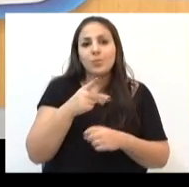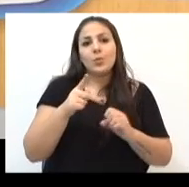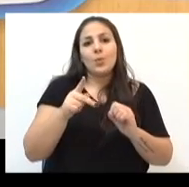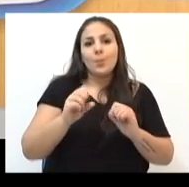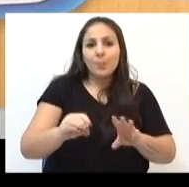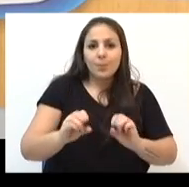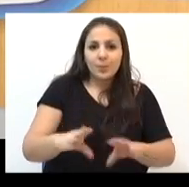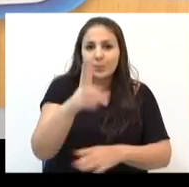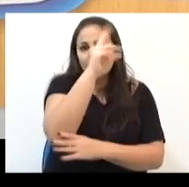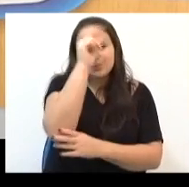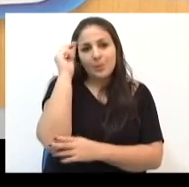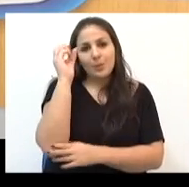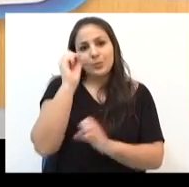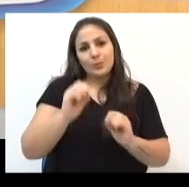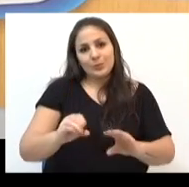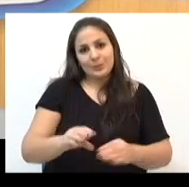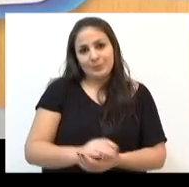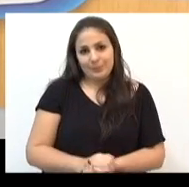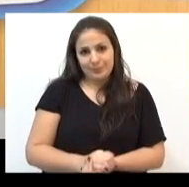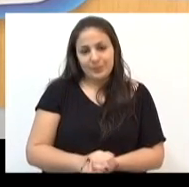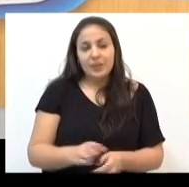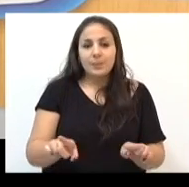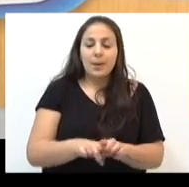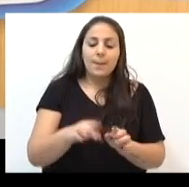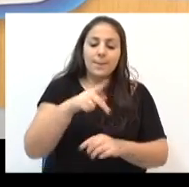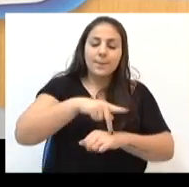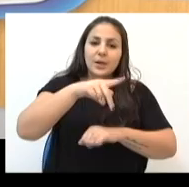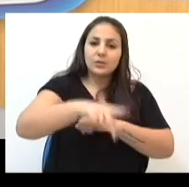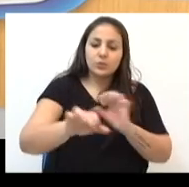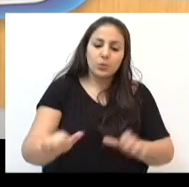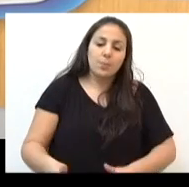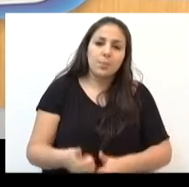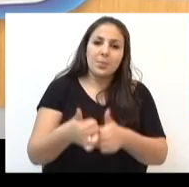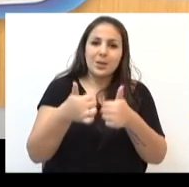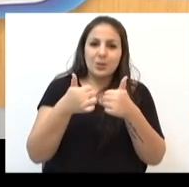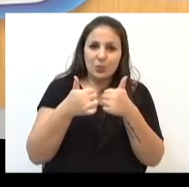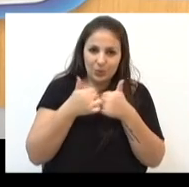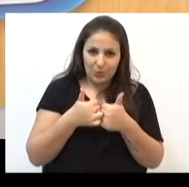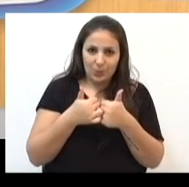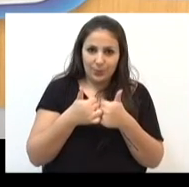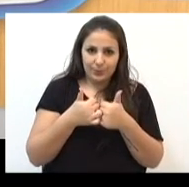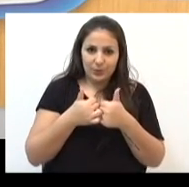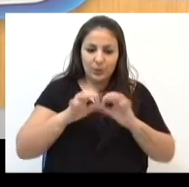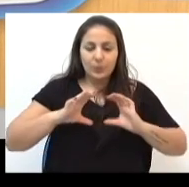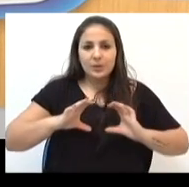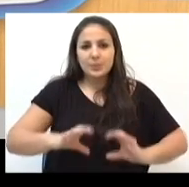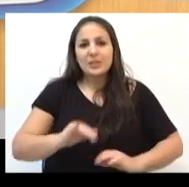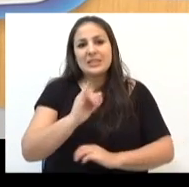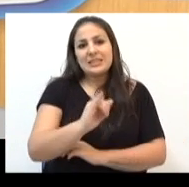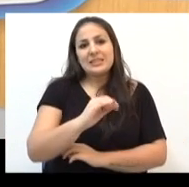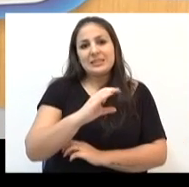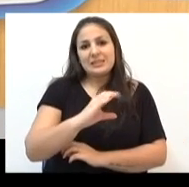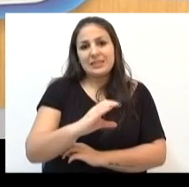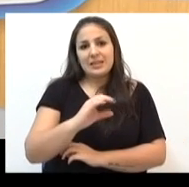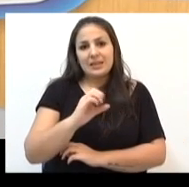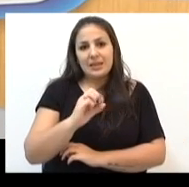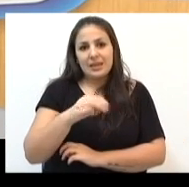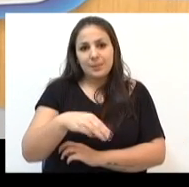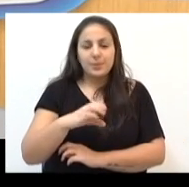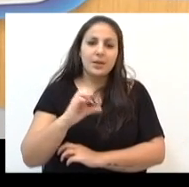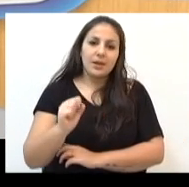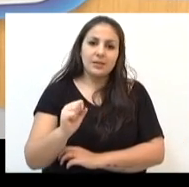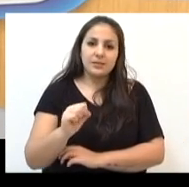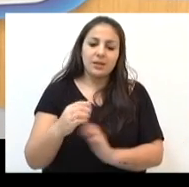Educação. Passo Fundo melhorou sua posição na participação de arrecadação do ICMS. Os dados